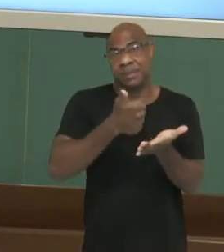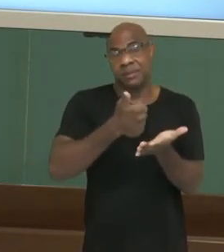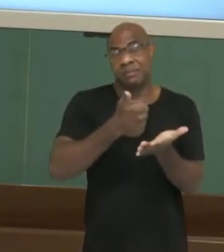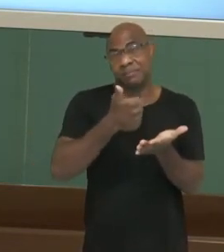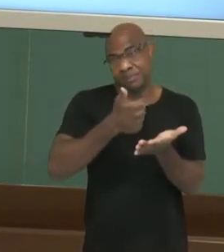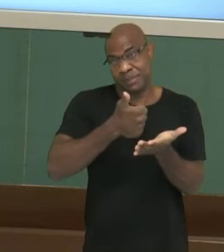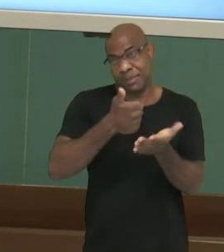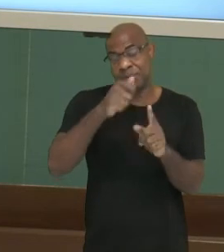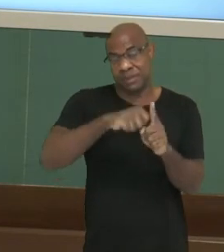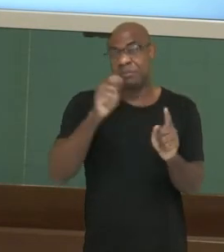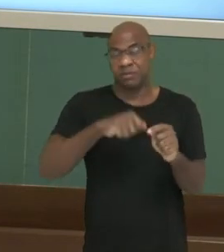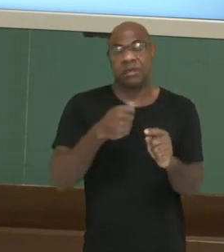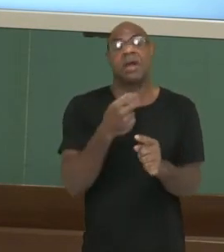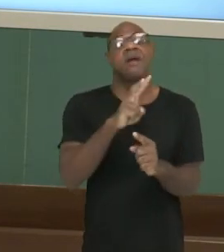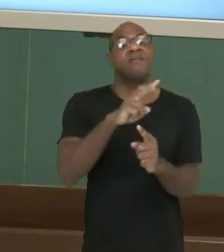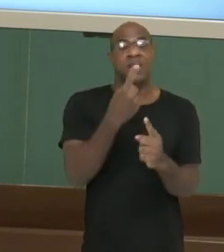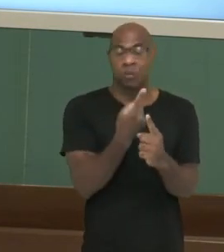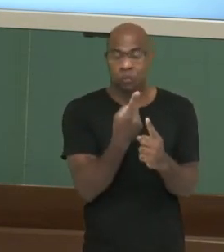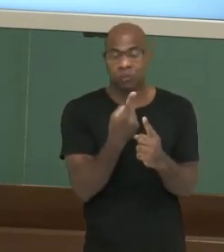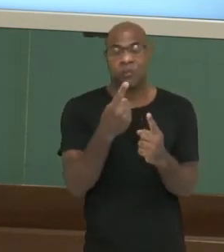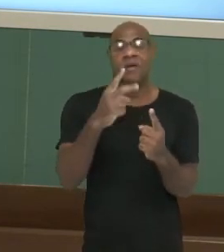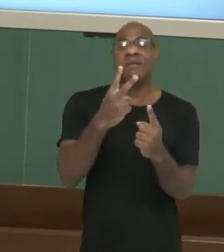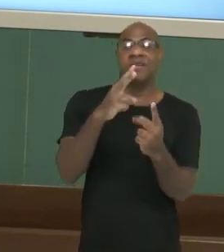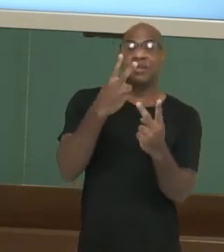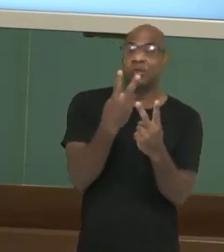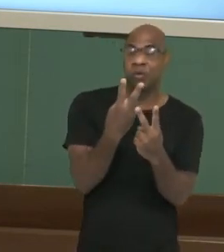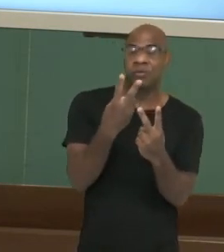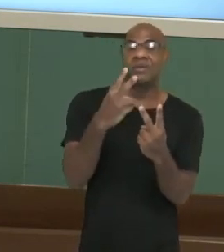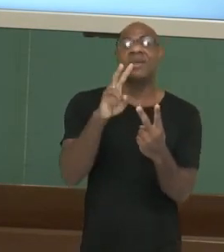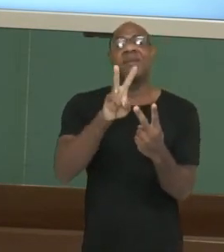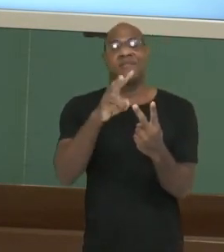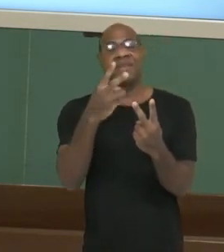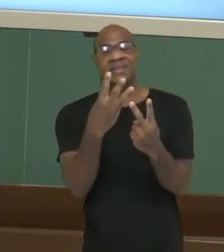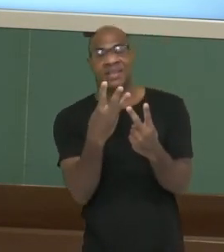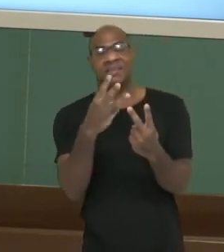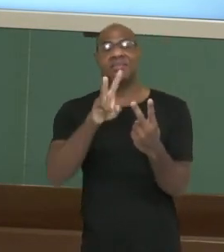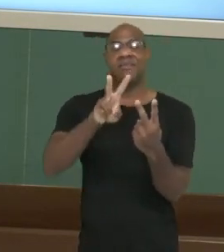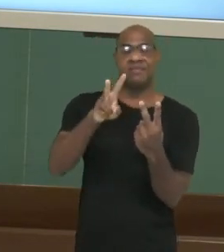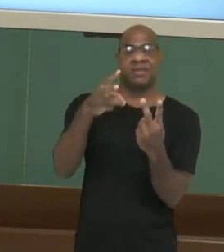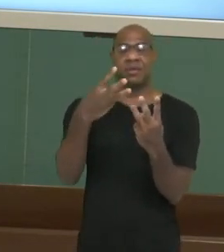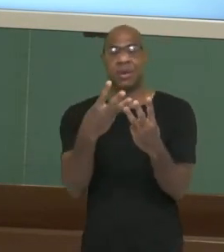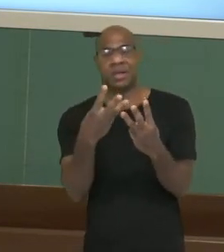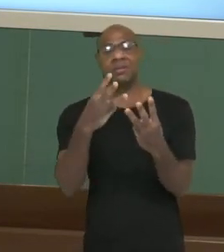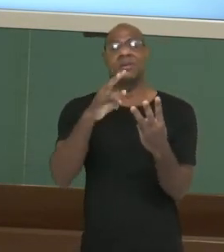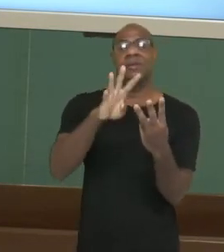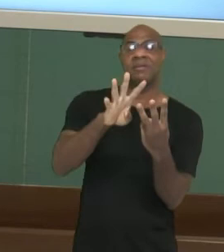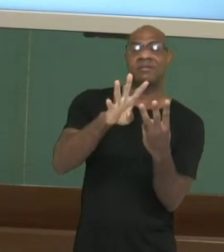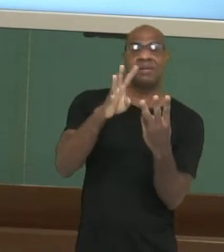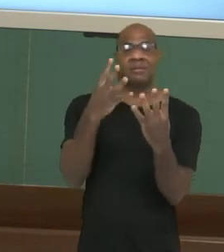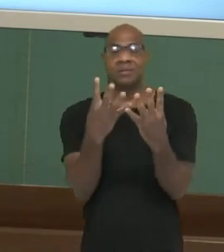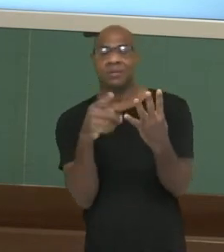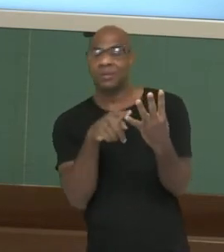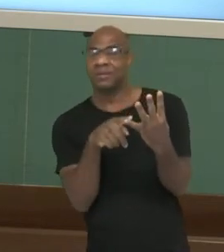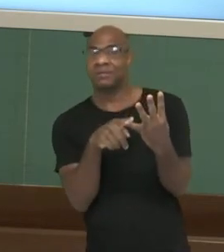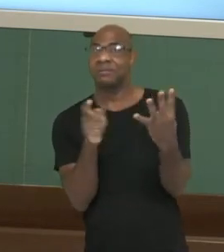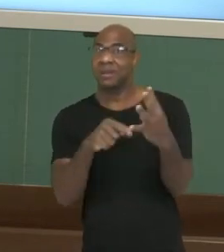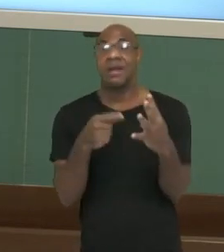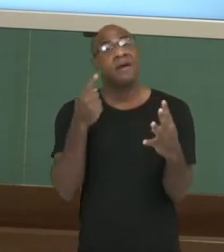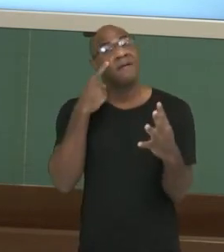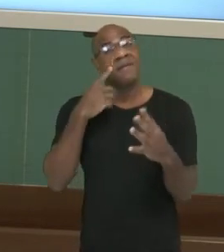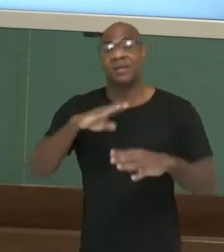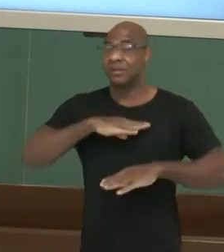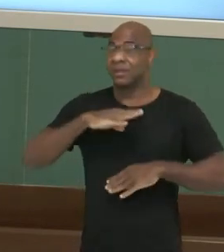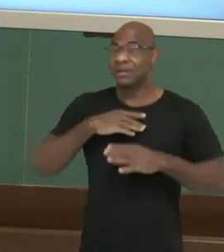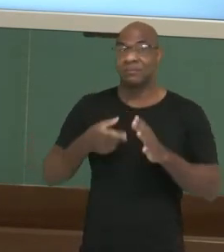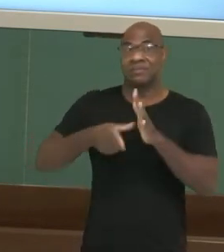V1. Você pode daí fazer a conta do V2, do V3 e do V4. Bem igual à situação